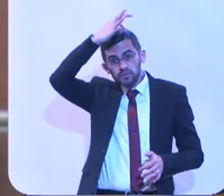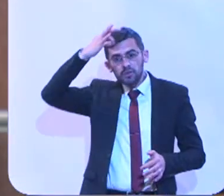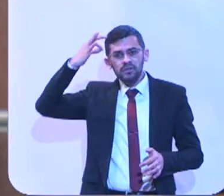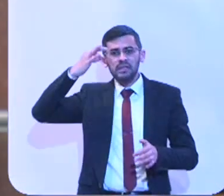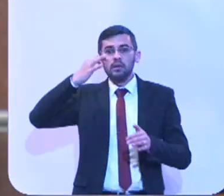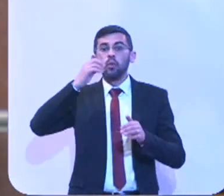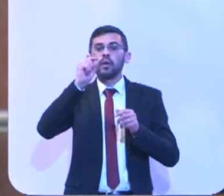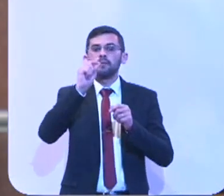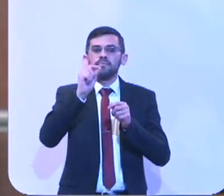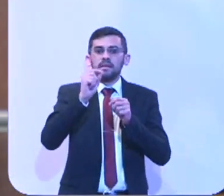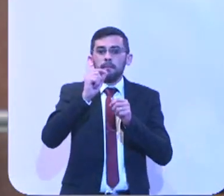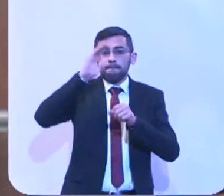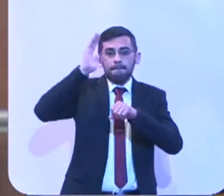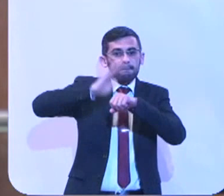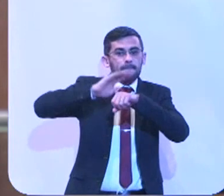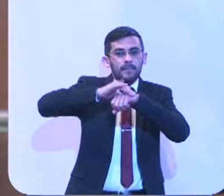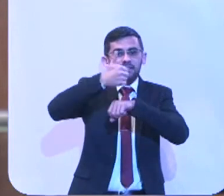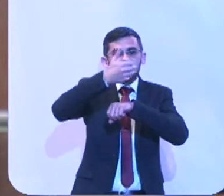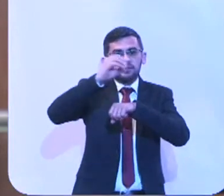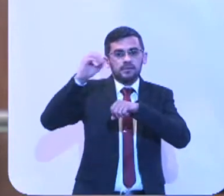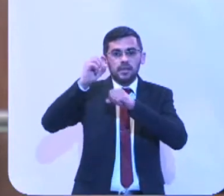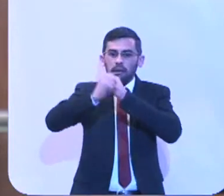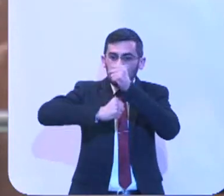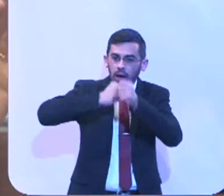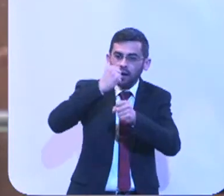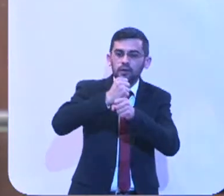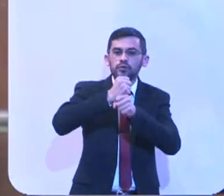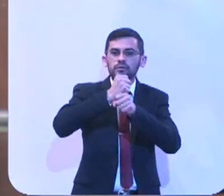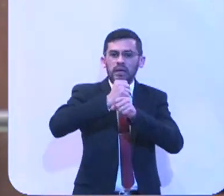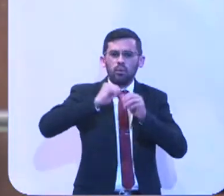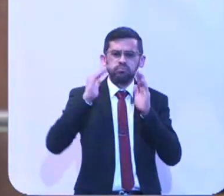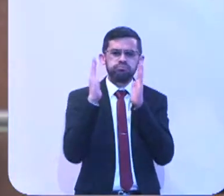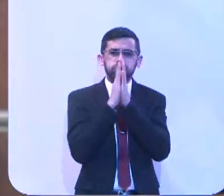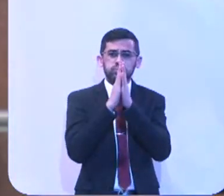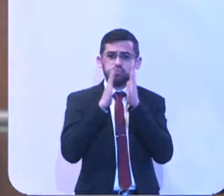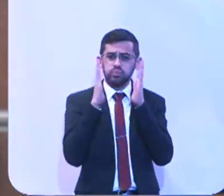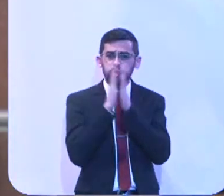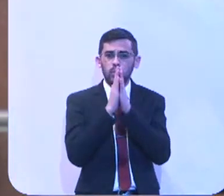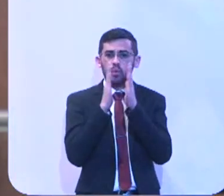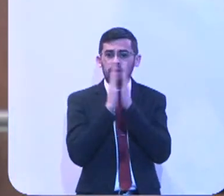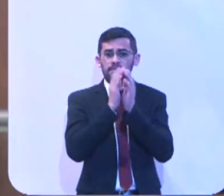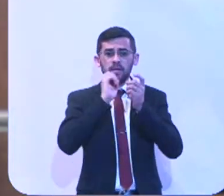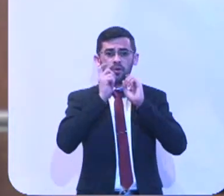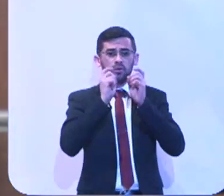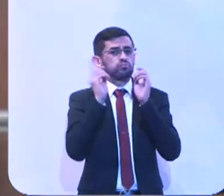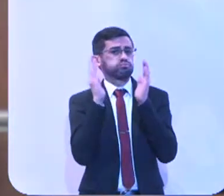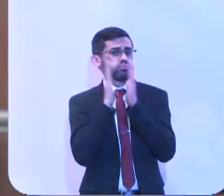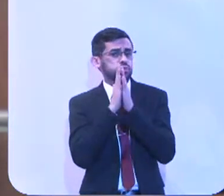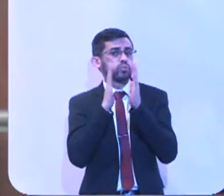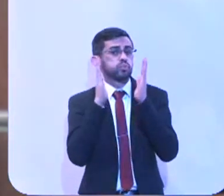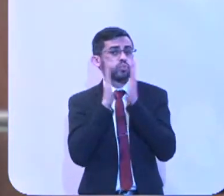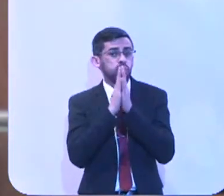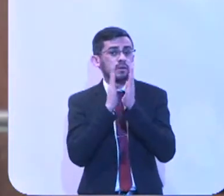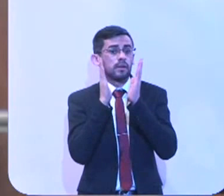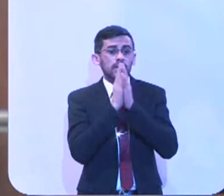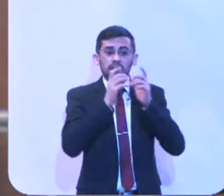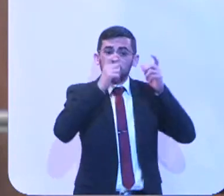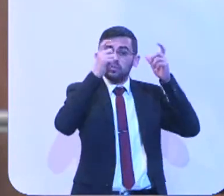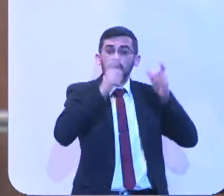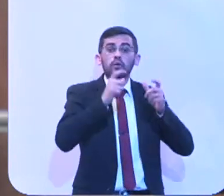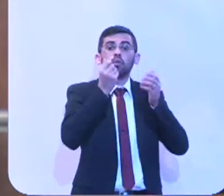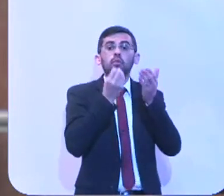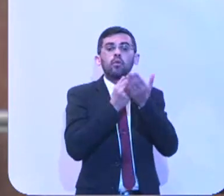dura mais de 100 anos. Uma reunião de oração que não para, e aquele lugar se transforma num celeiro de missionários por